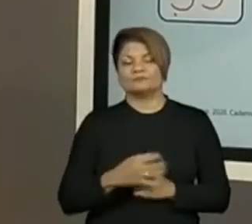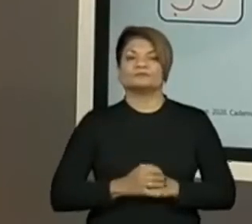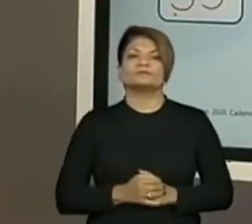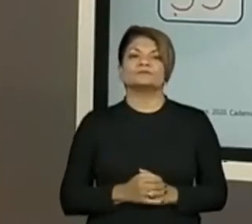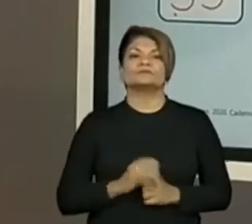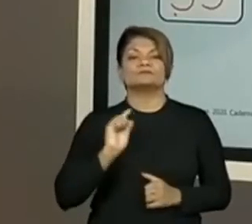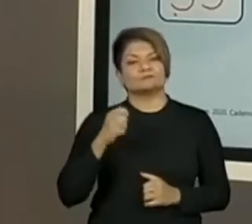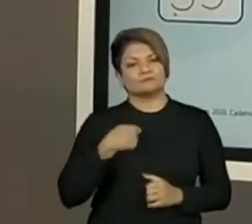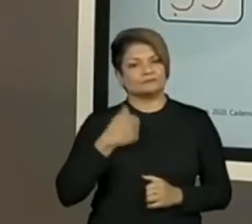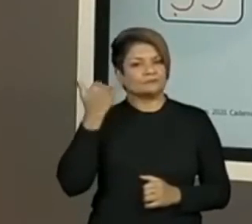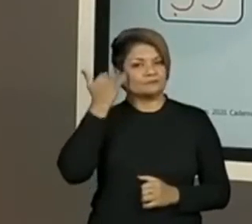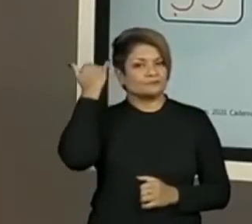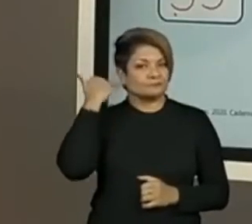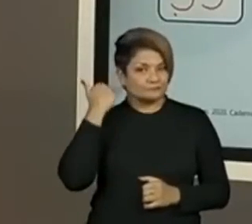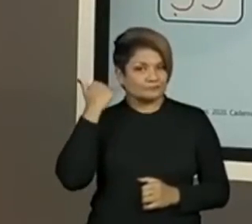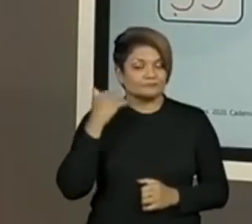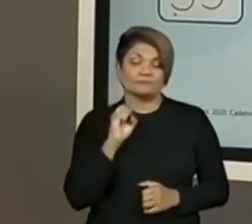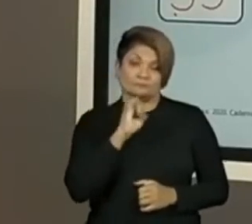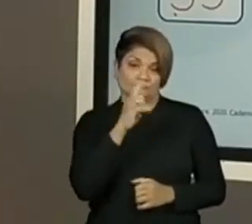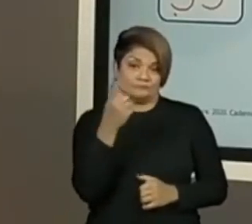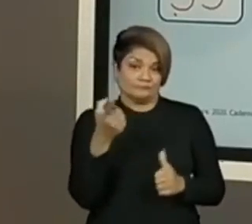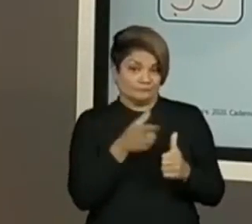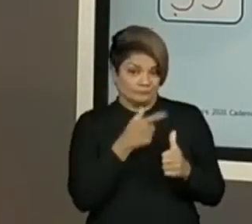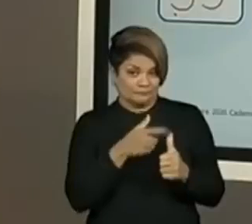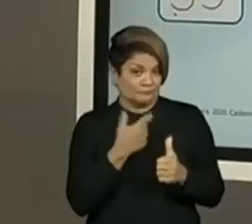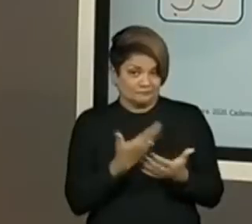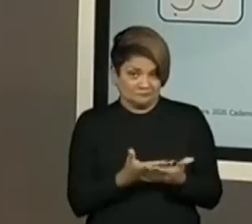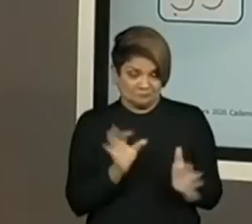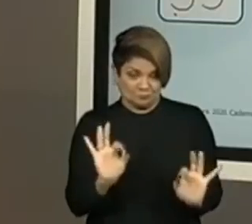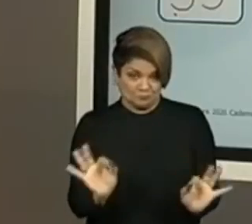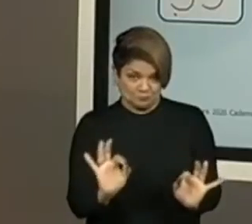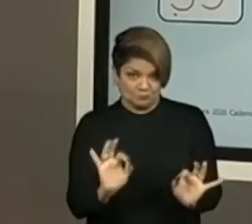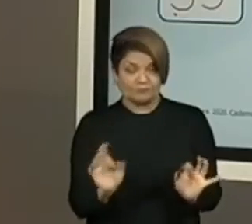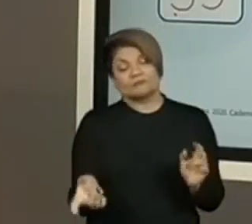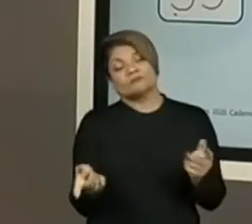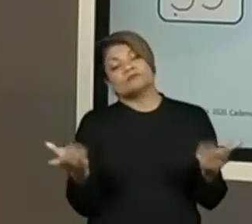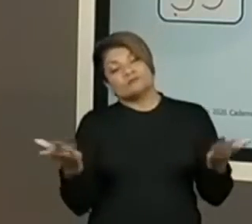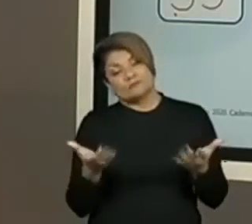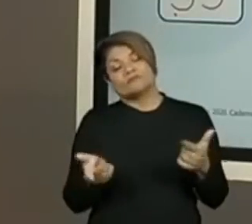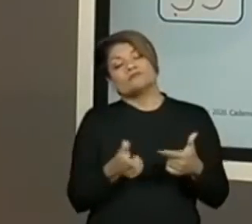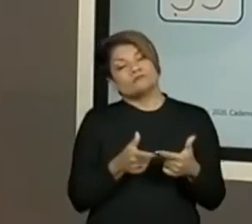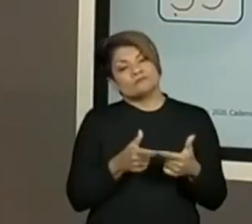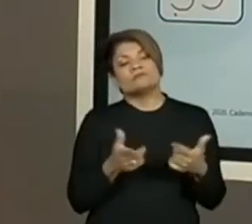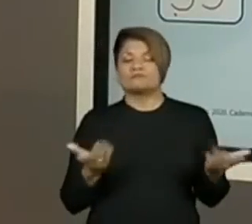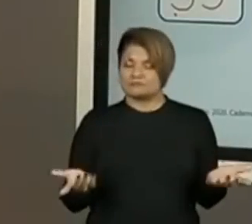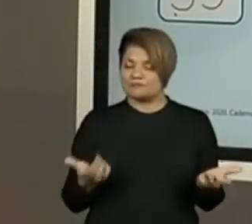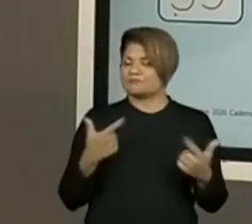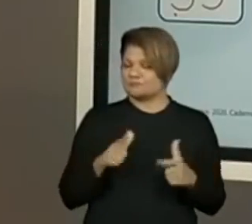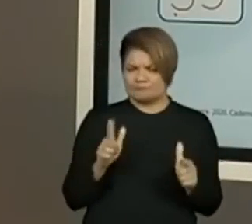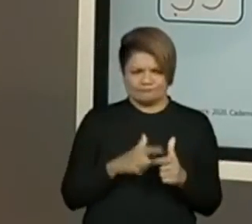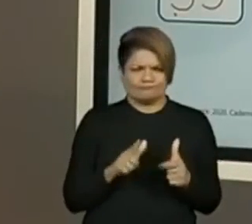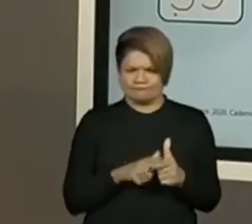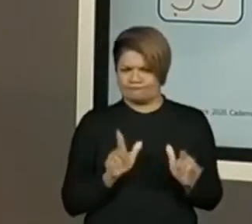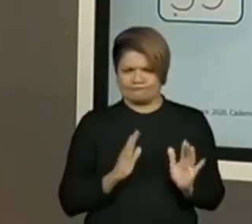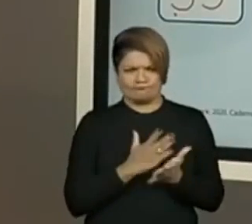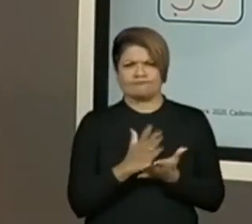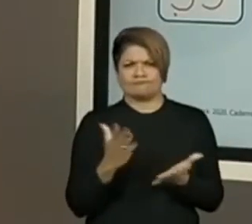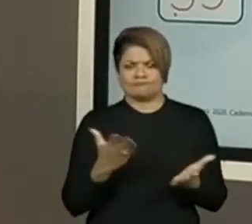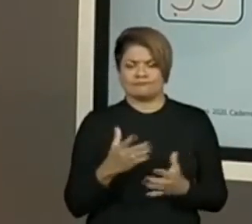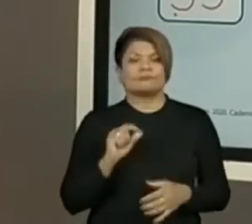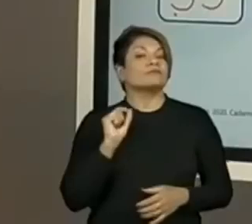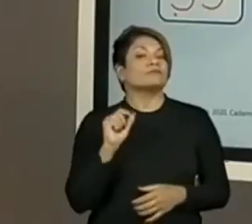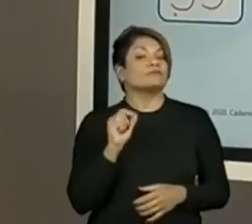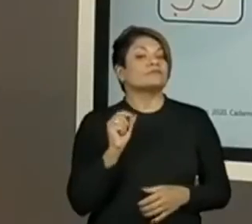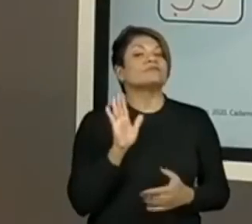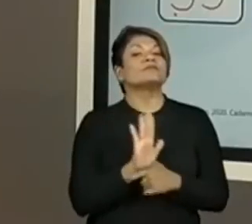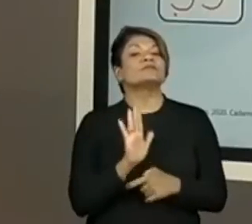professora Juliana Nadeus. Se você não estava aqui na primeira aula, está começando agora, não tem problema, tá? E sabe quem vai me ajudar